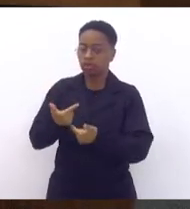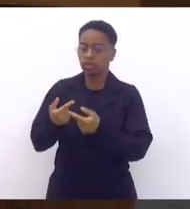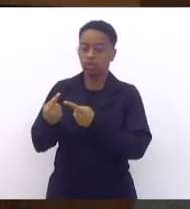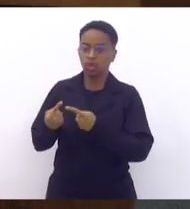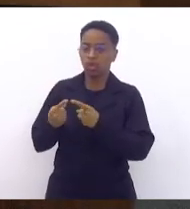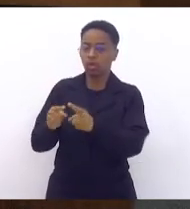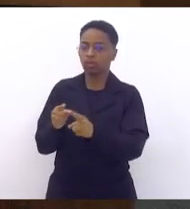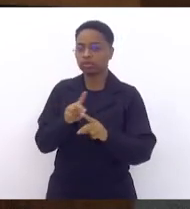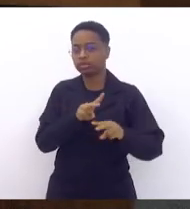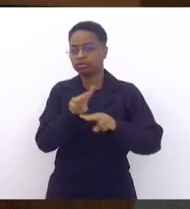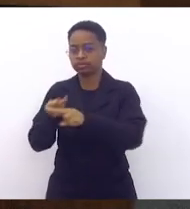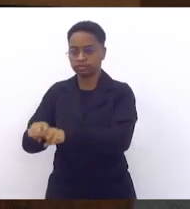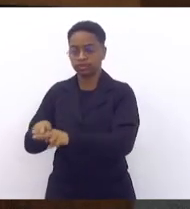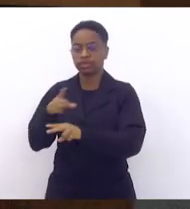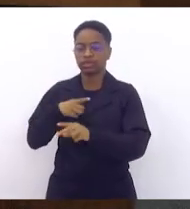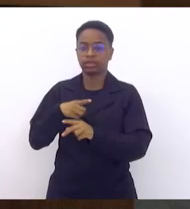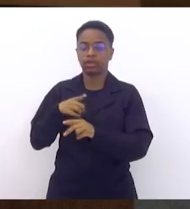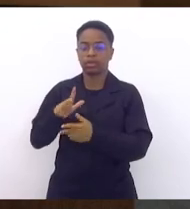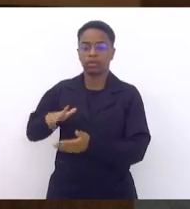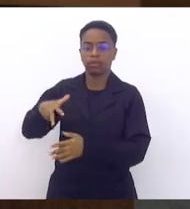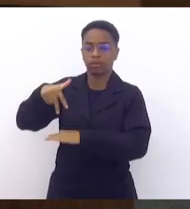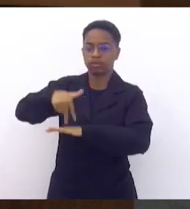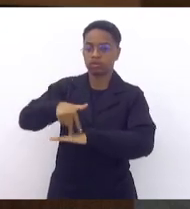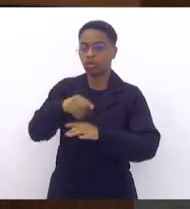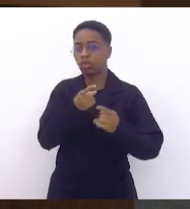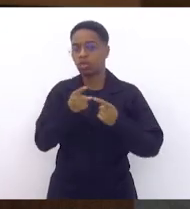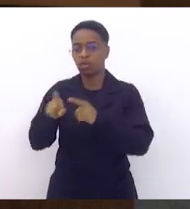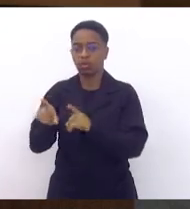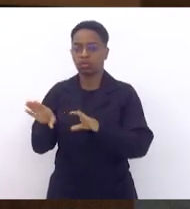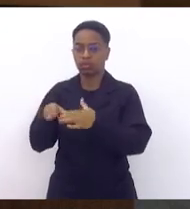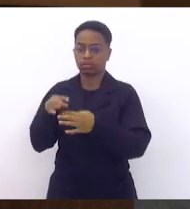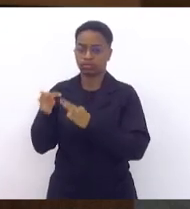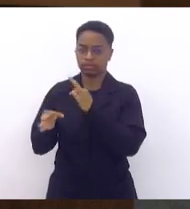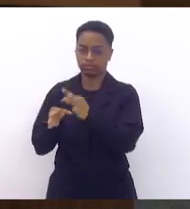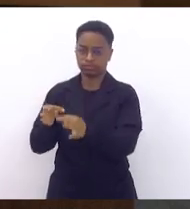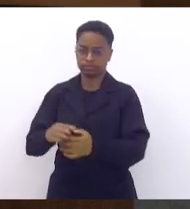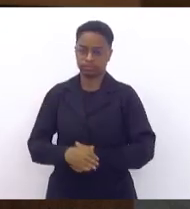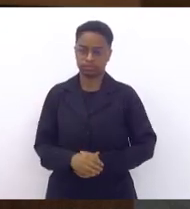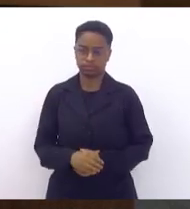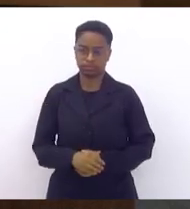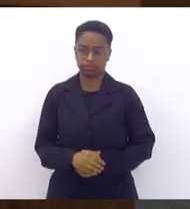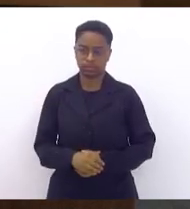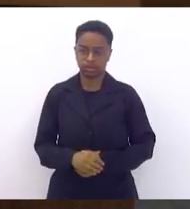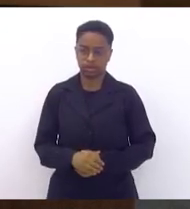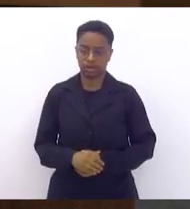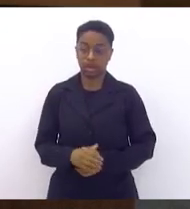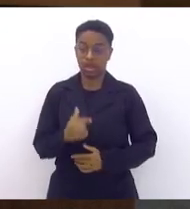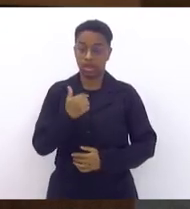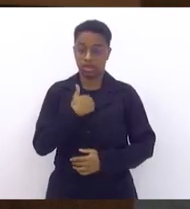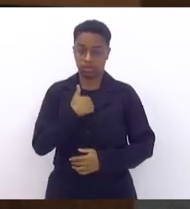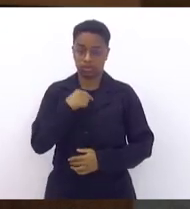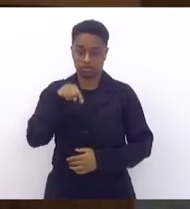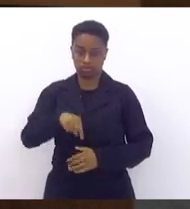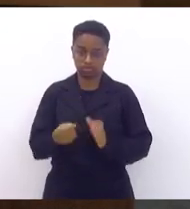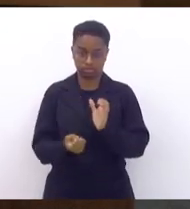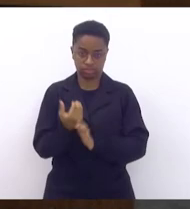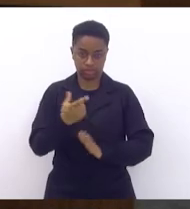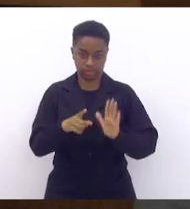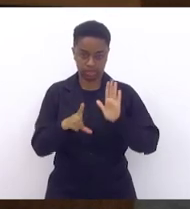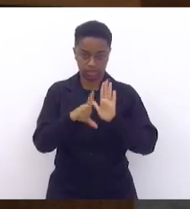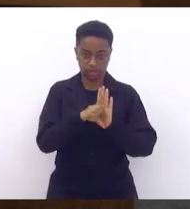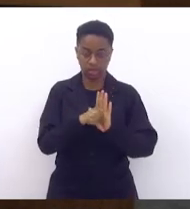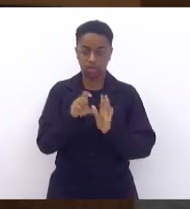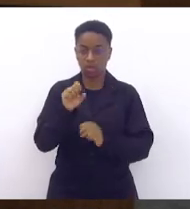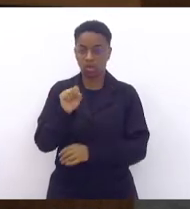tem um posicionamento contrário às comunidades terapêuticas. Eu sou autor nessa casa de uma lei, que é